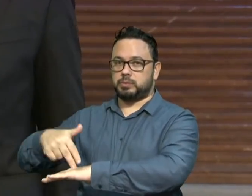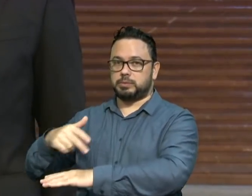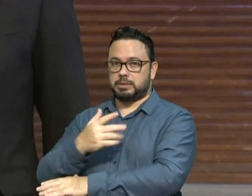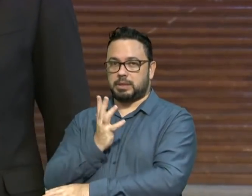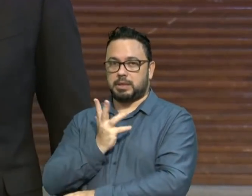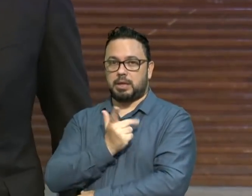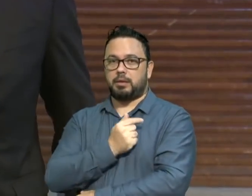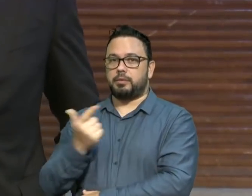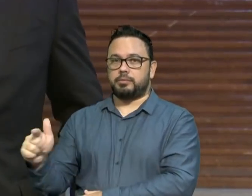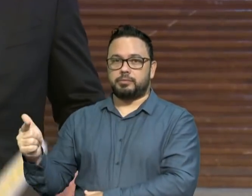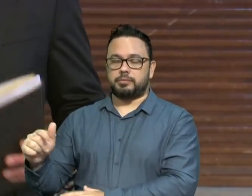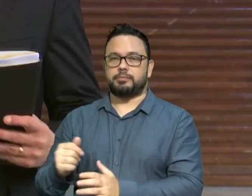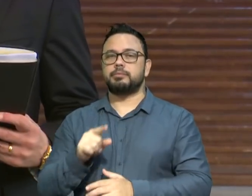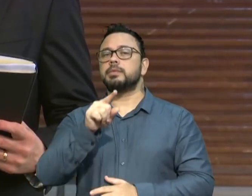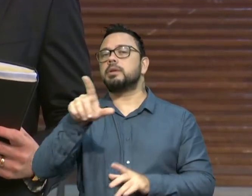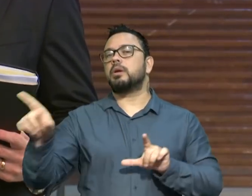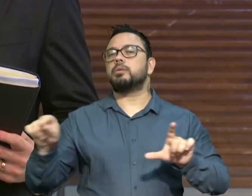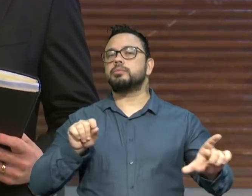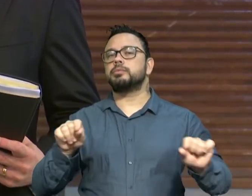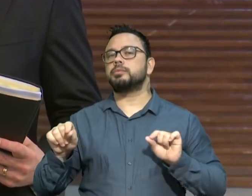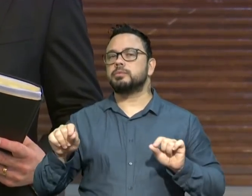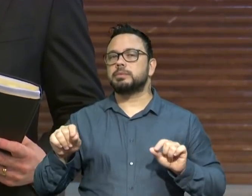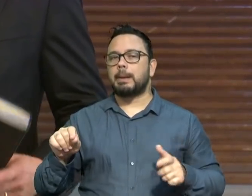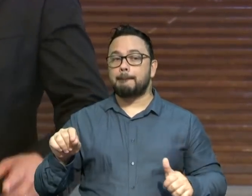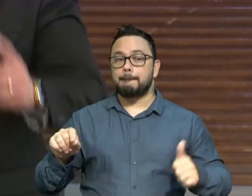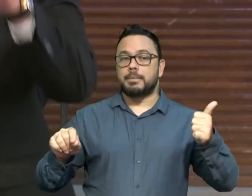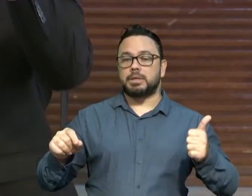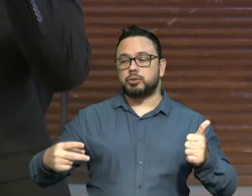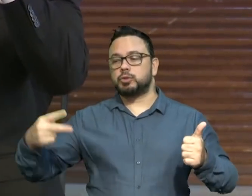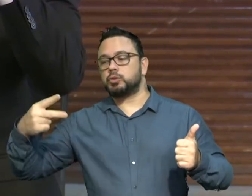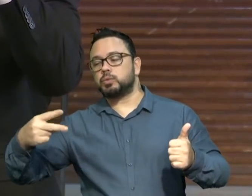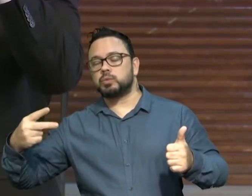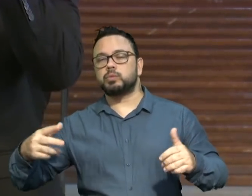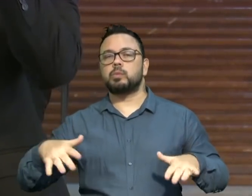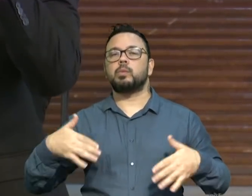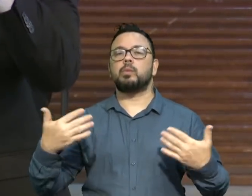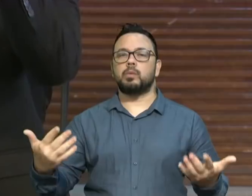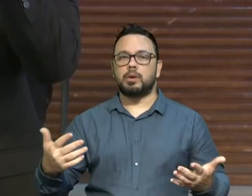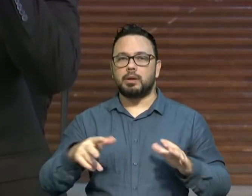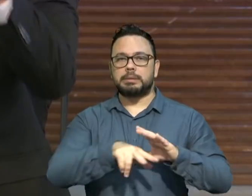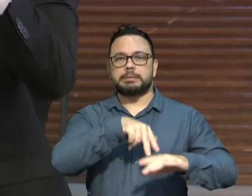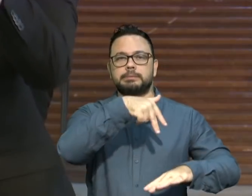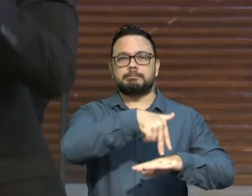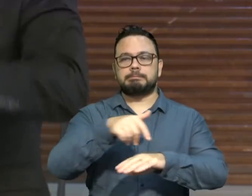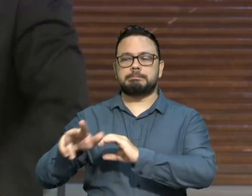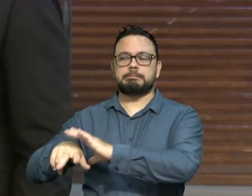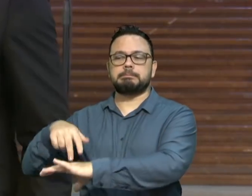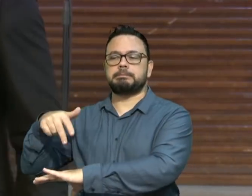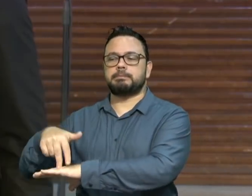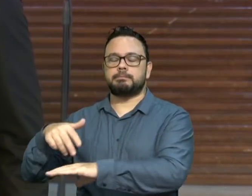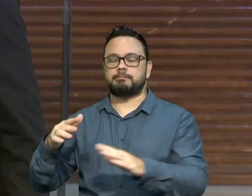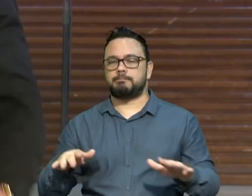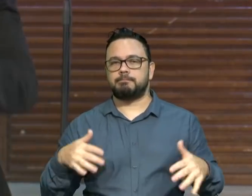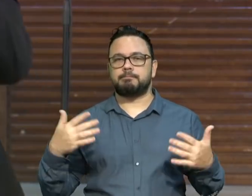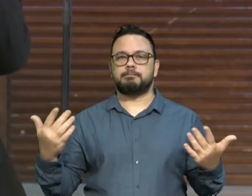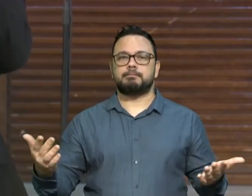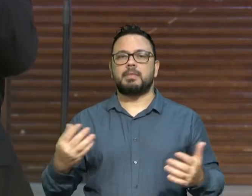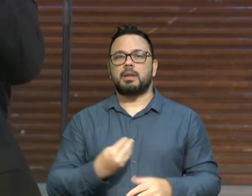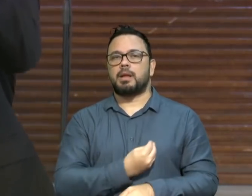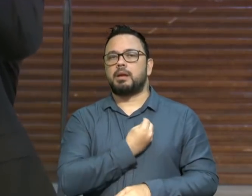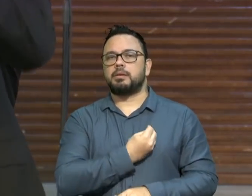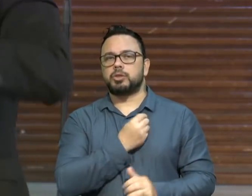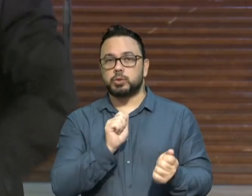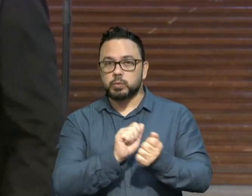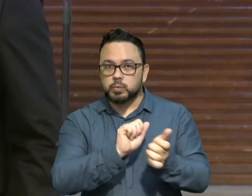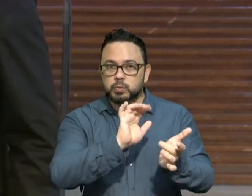salvará portanto escolha meu amigo o ou você ressuscitará na primeira ou na segunda para